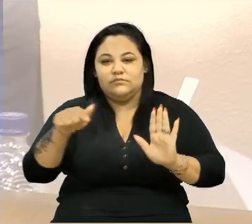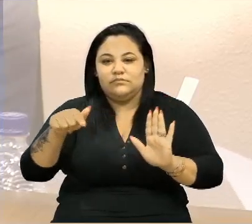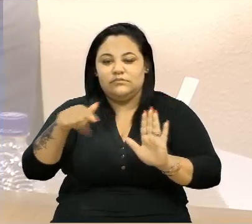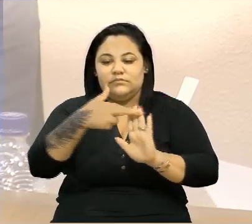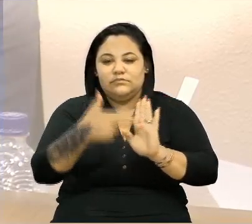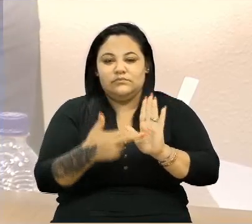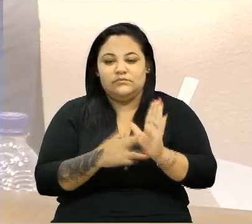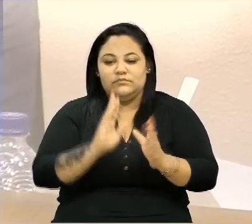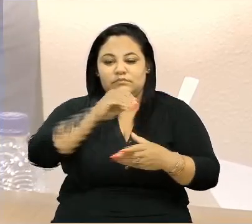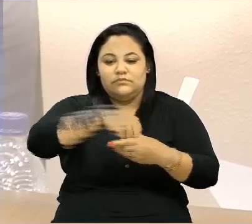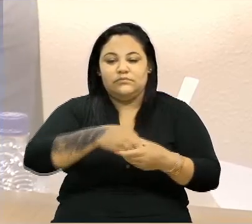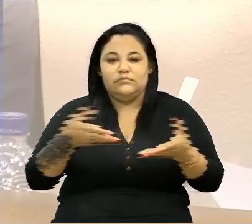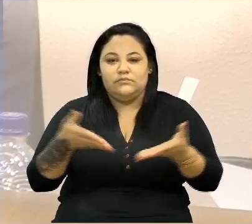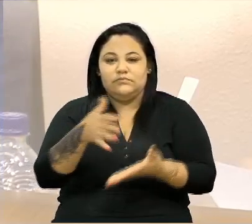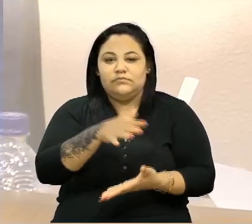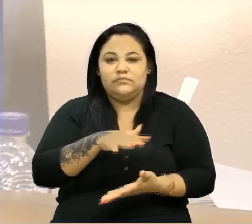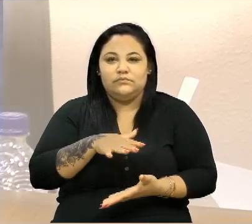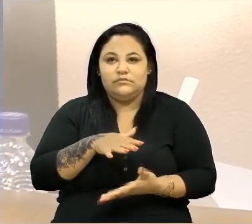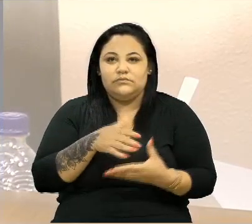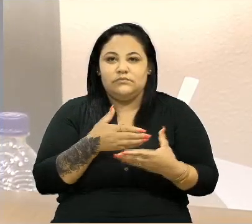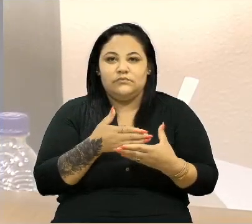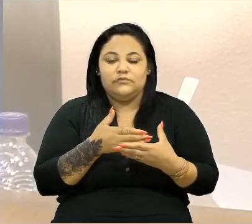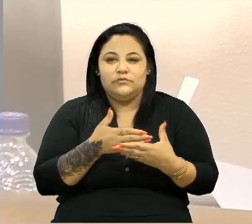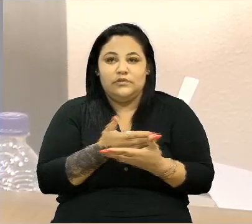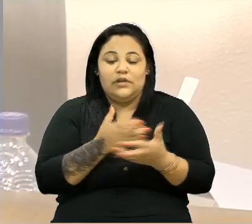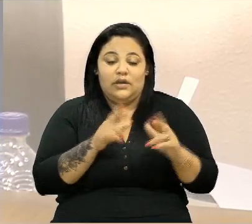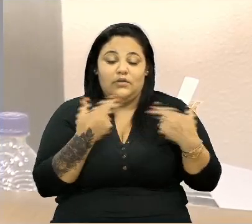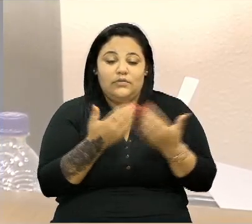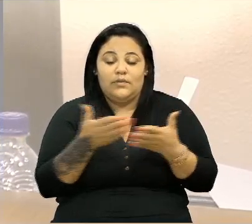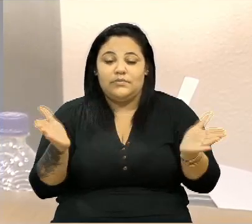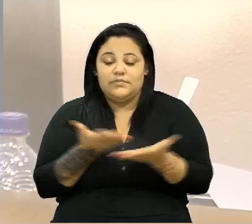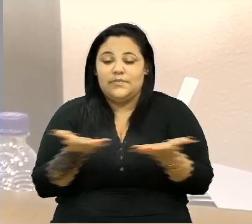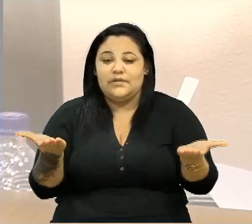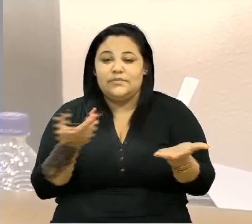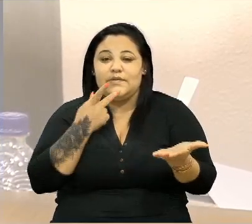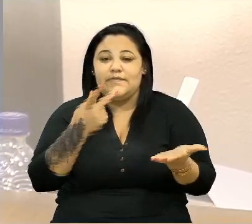essa sessão ordinária abre espaço para manifestação de autoridade ou visita